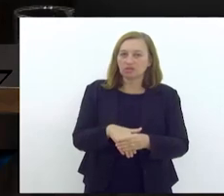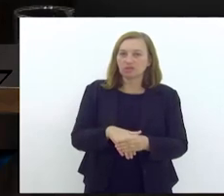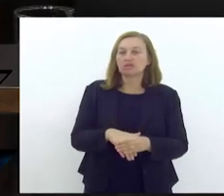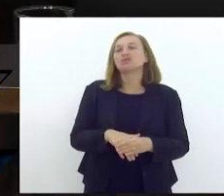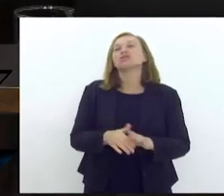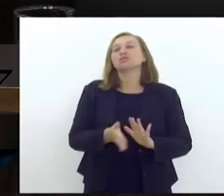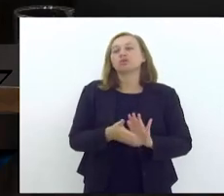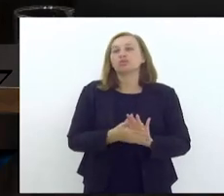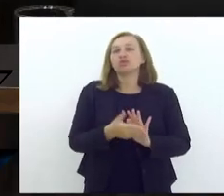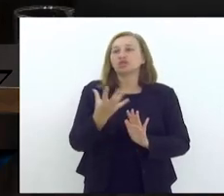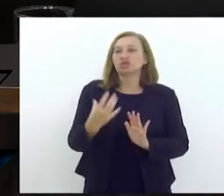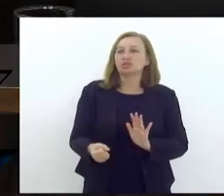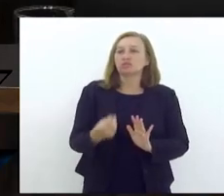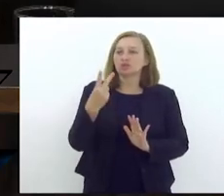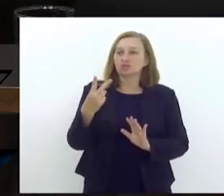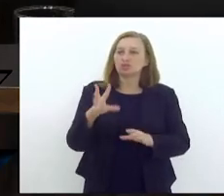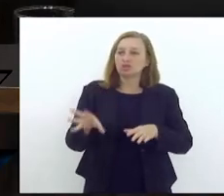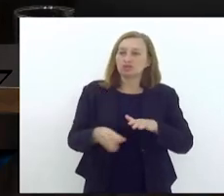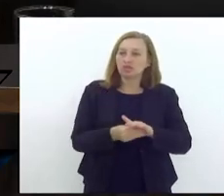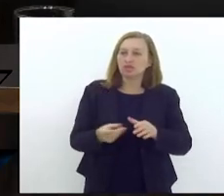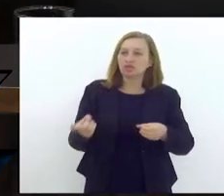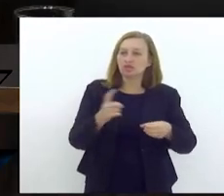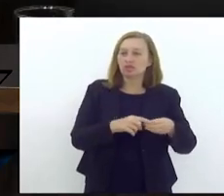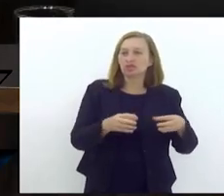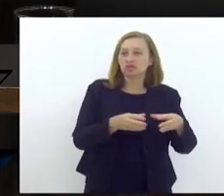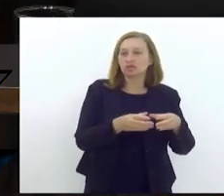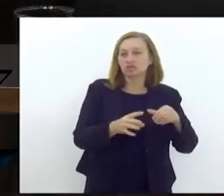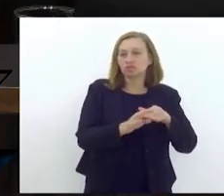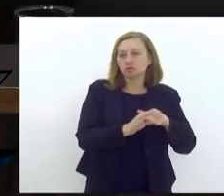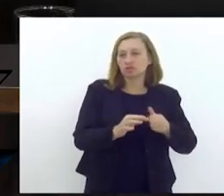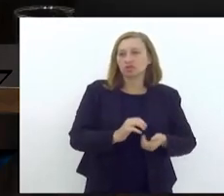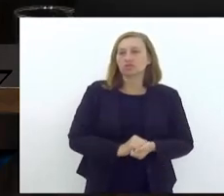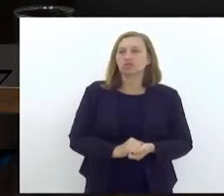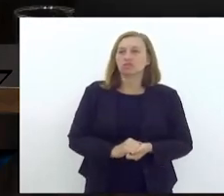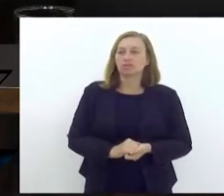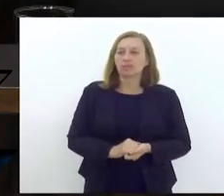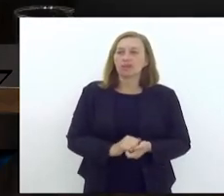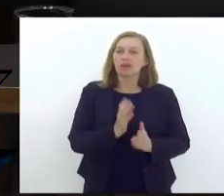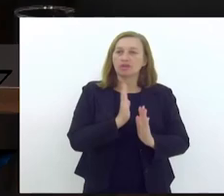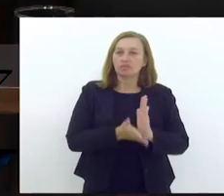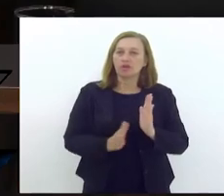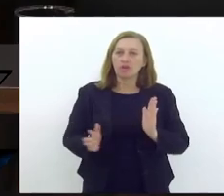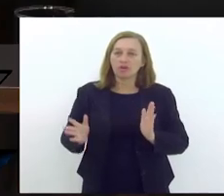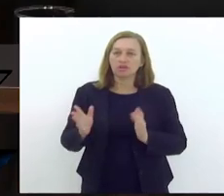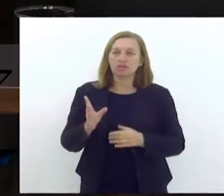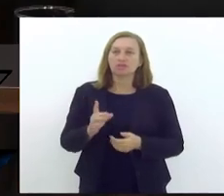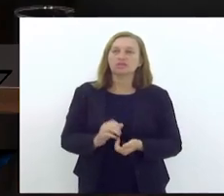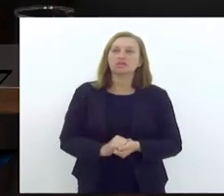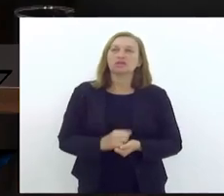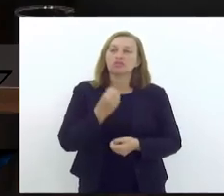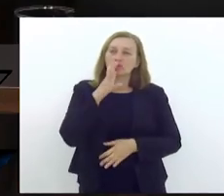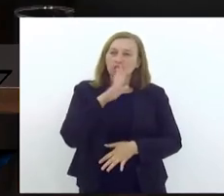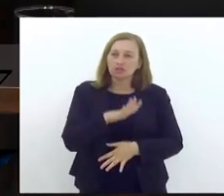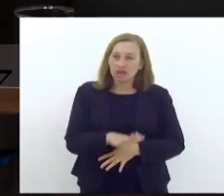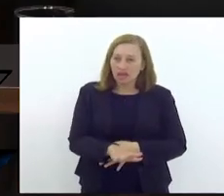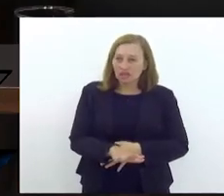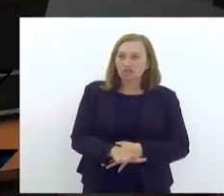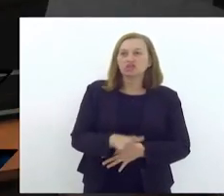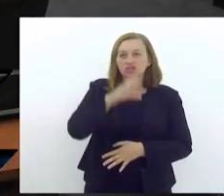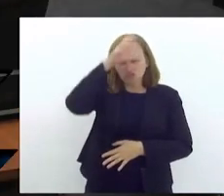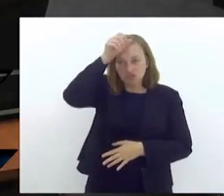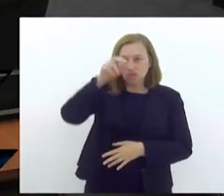discussão apresenta proposta recebeu duas emendas e torna as comissões pela ordem boa tarde